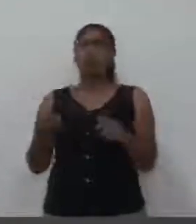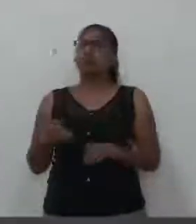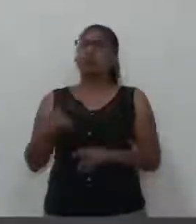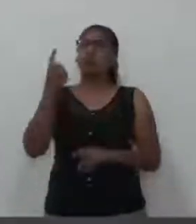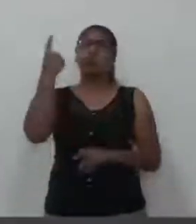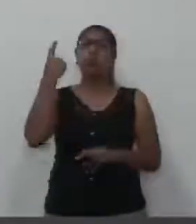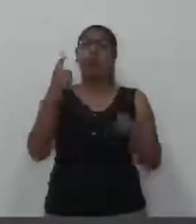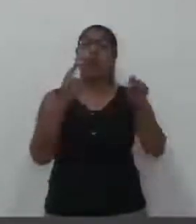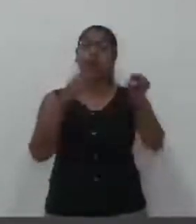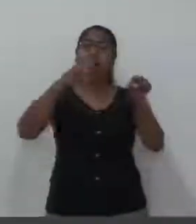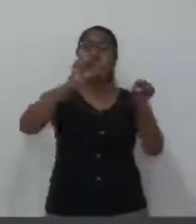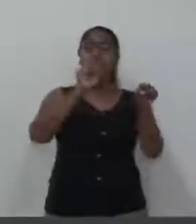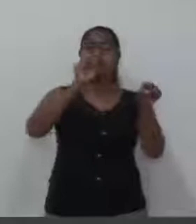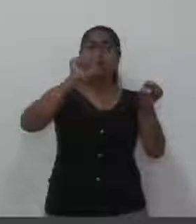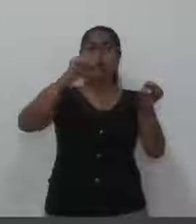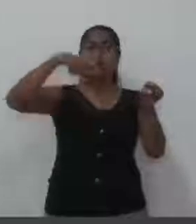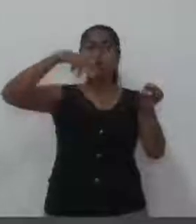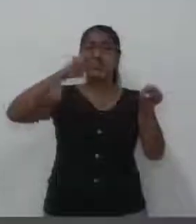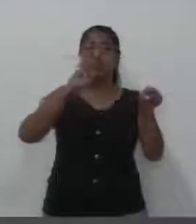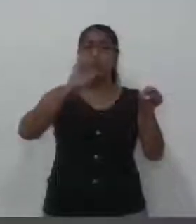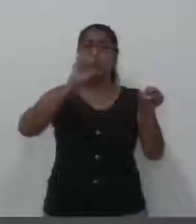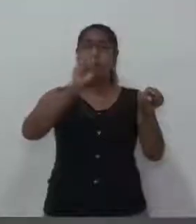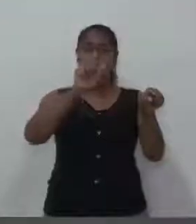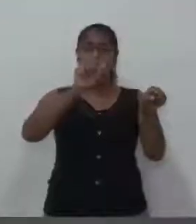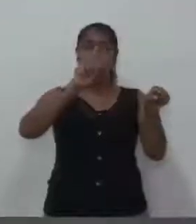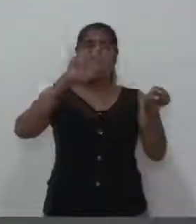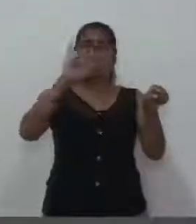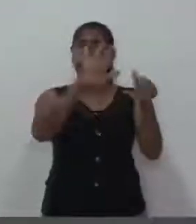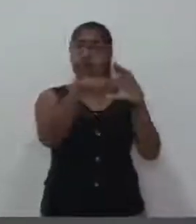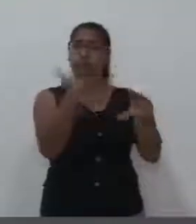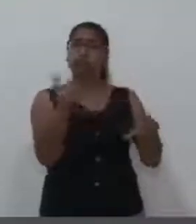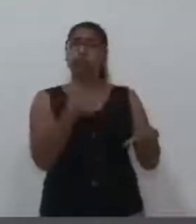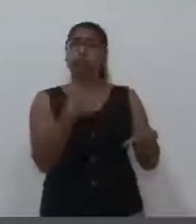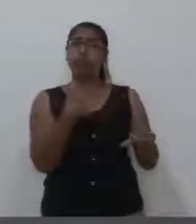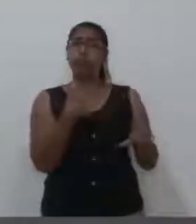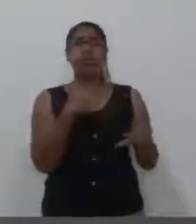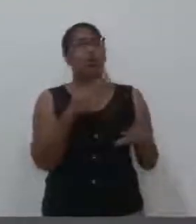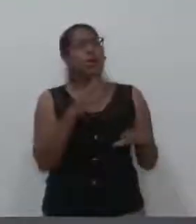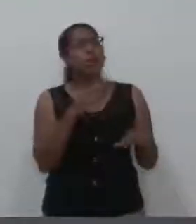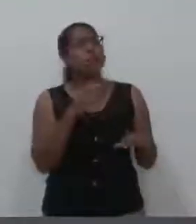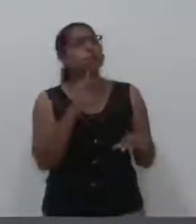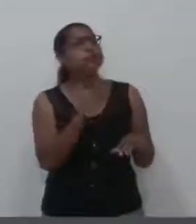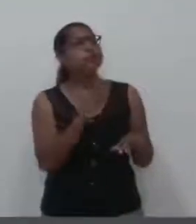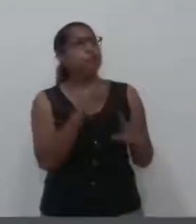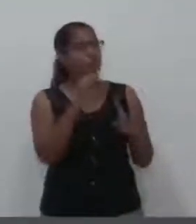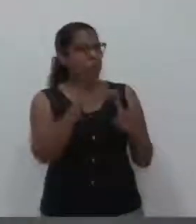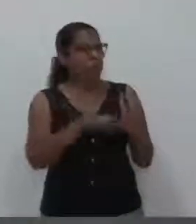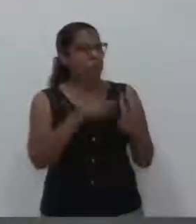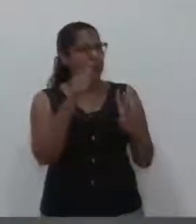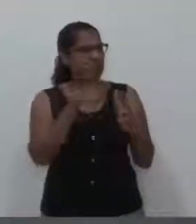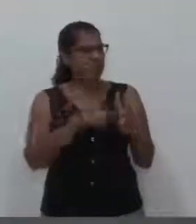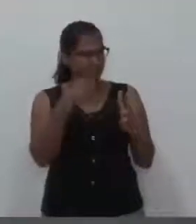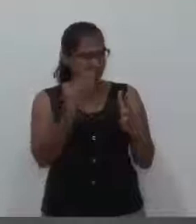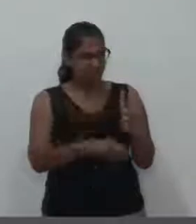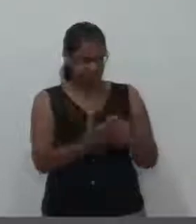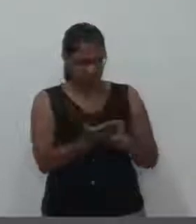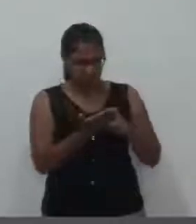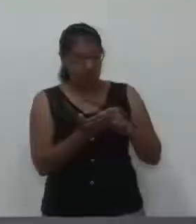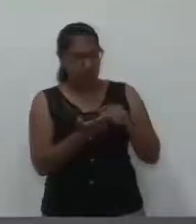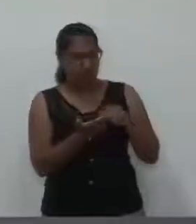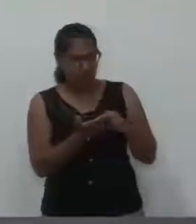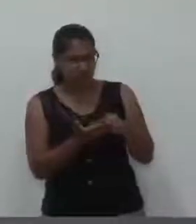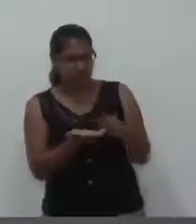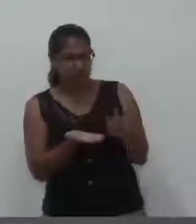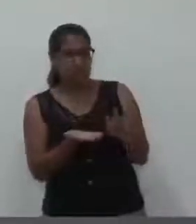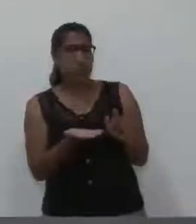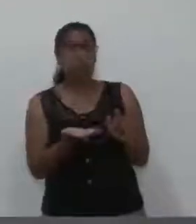e-mail da Sanebave, está incompleto agosto, porque eu alertei, eu falei assim, olha de novo, e eles reafirmaram, não, está certo. Então, como que,